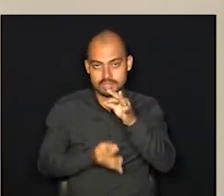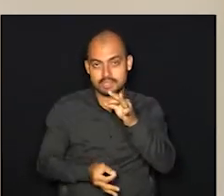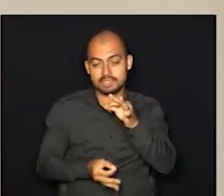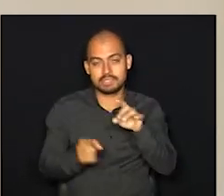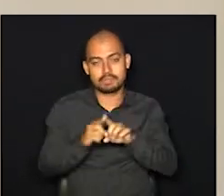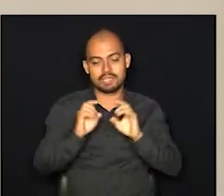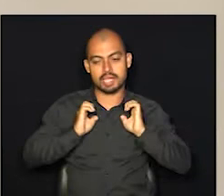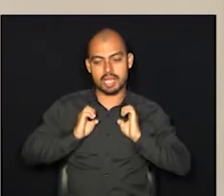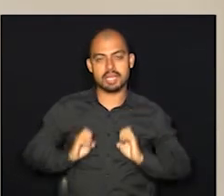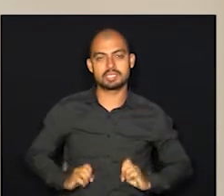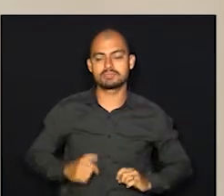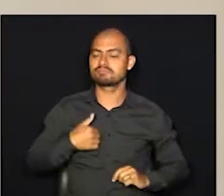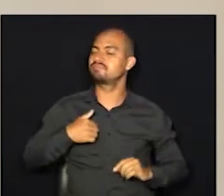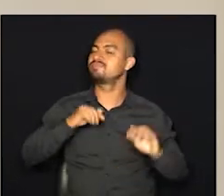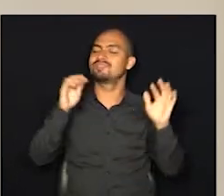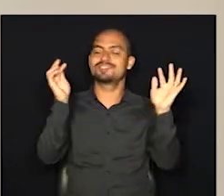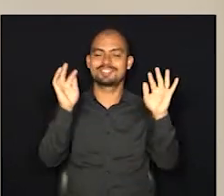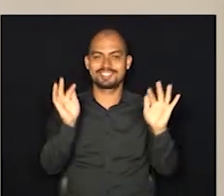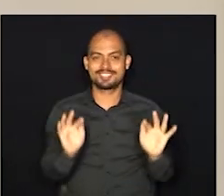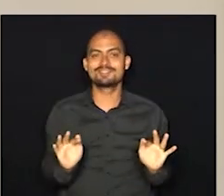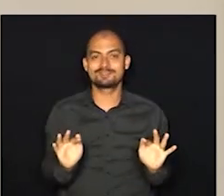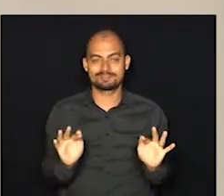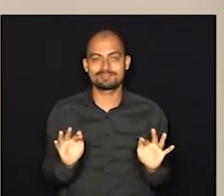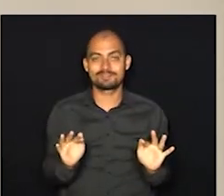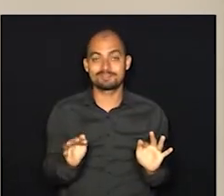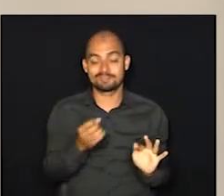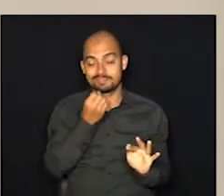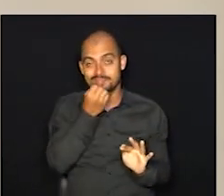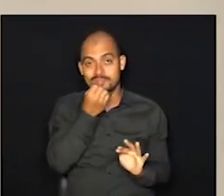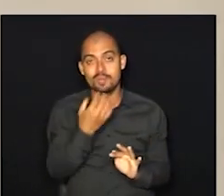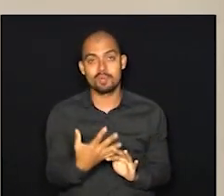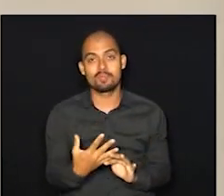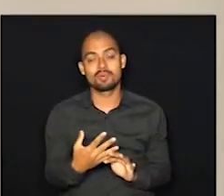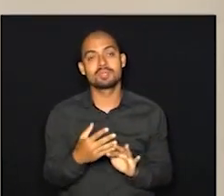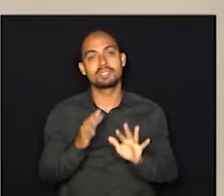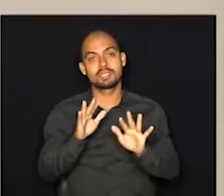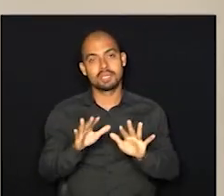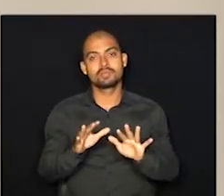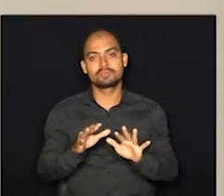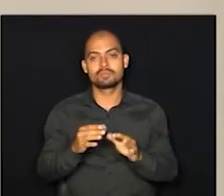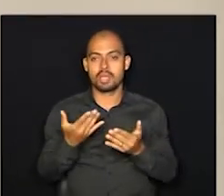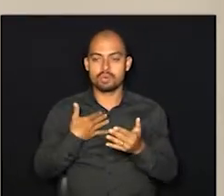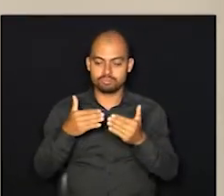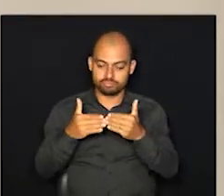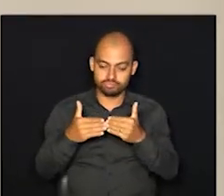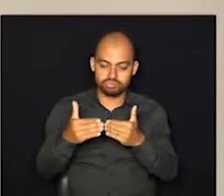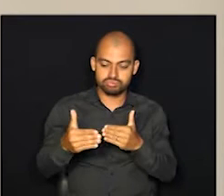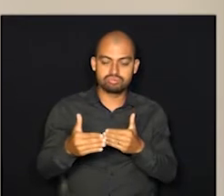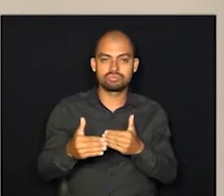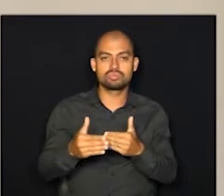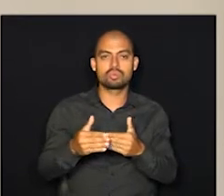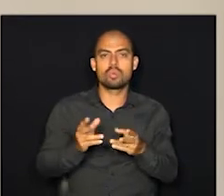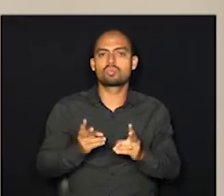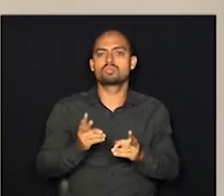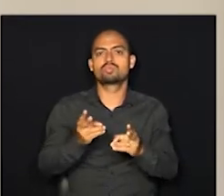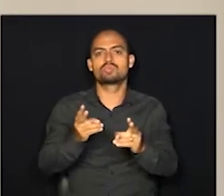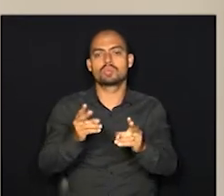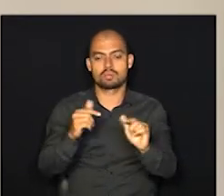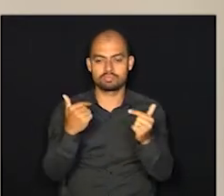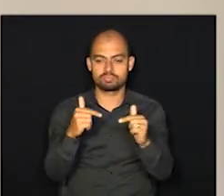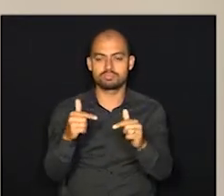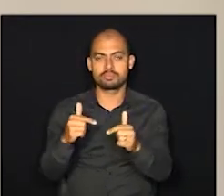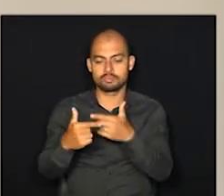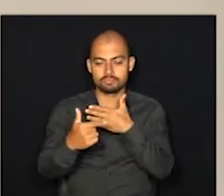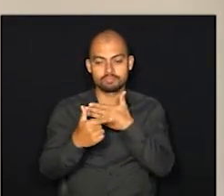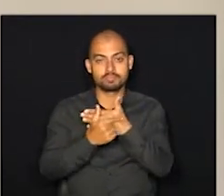coerência, à minha ética. Estou muito feliz, muito honrado, e com certeza vou continuar